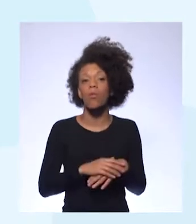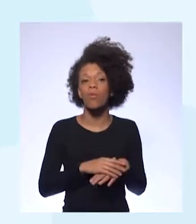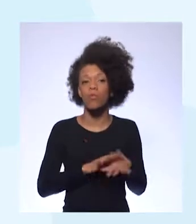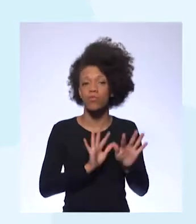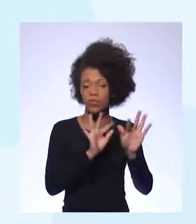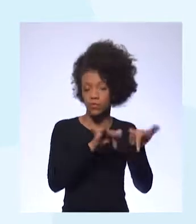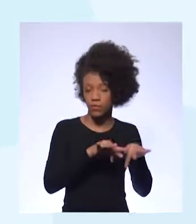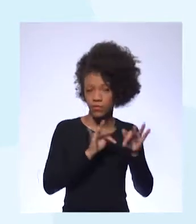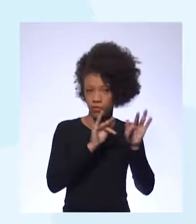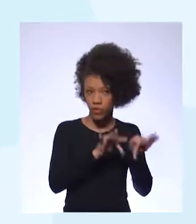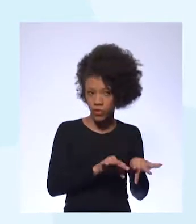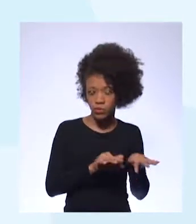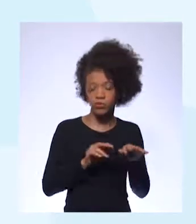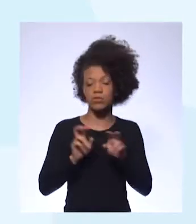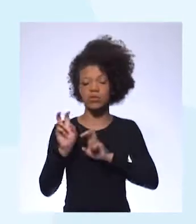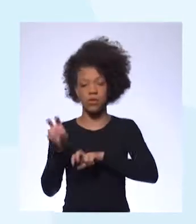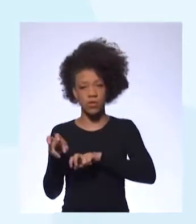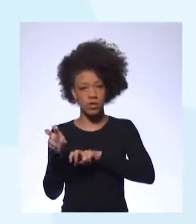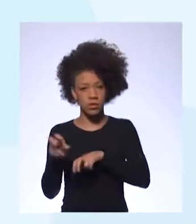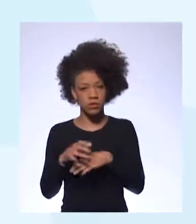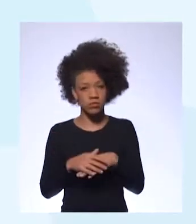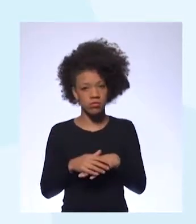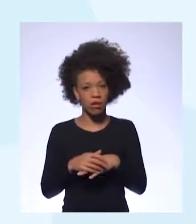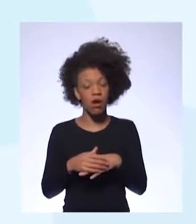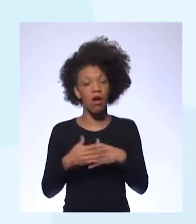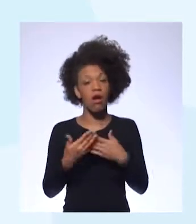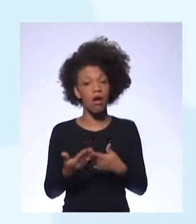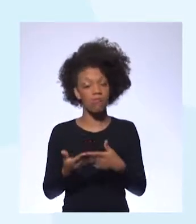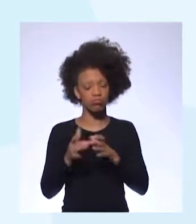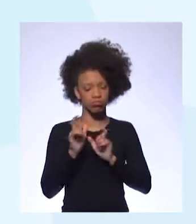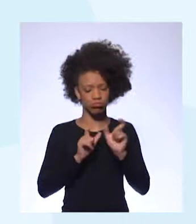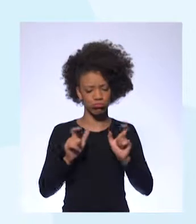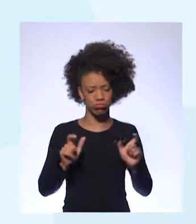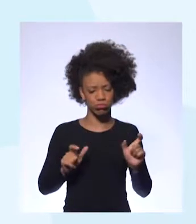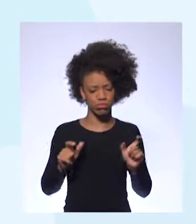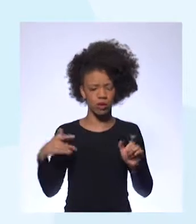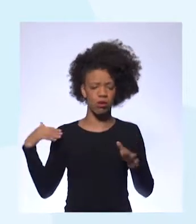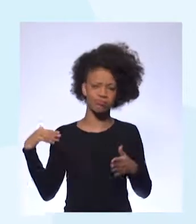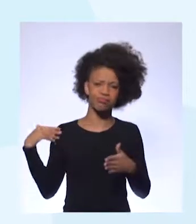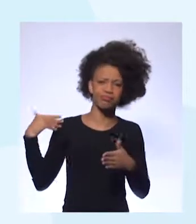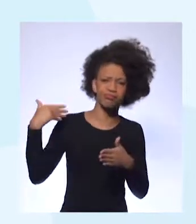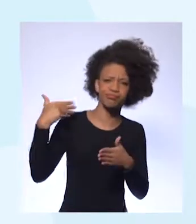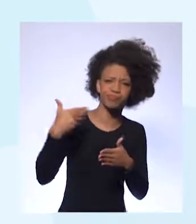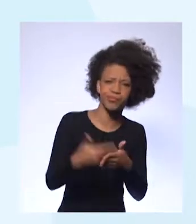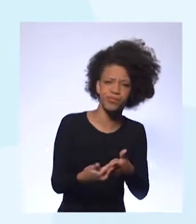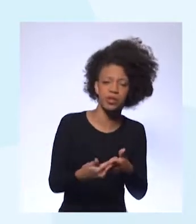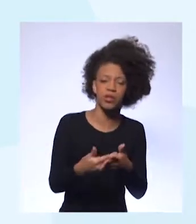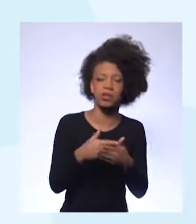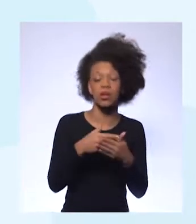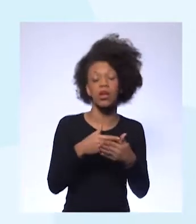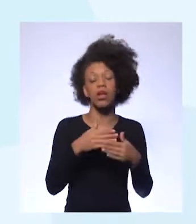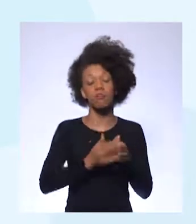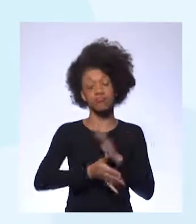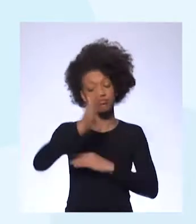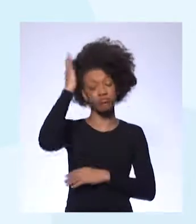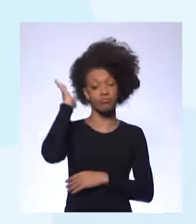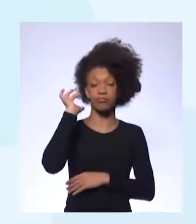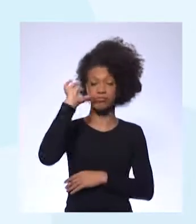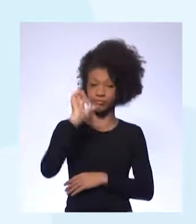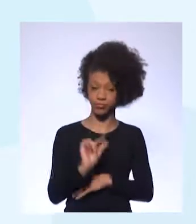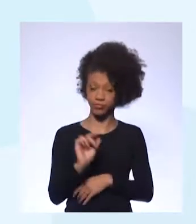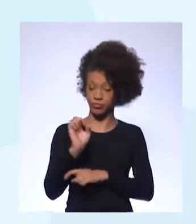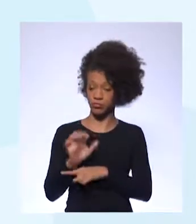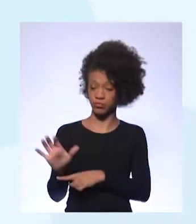seus auto-suficientes as trocas comerciais durante muitos séculos diminuíram em boa parte da